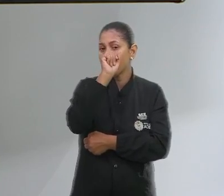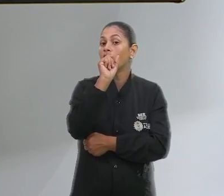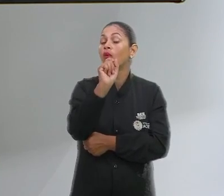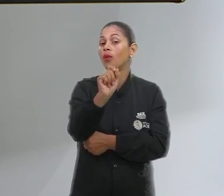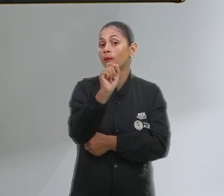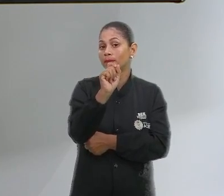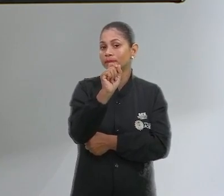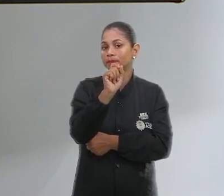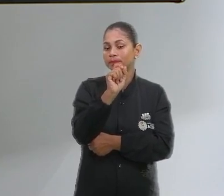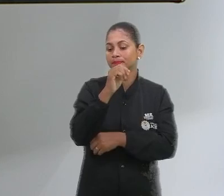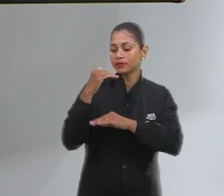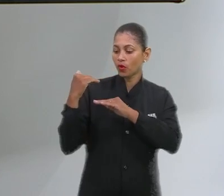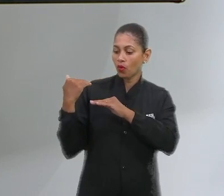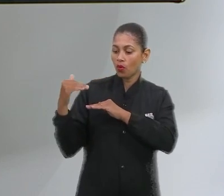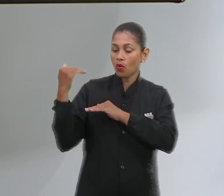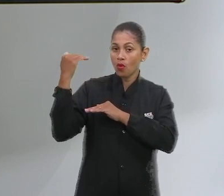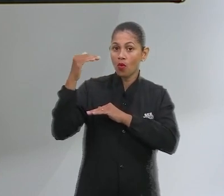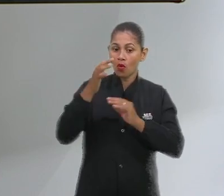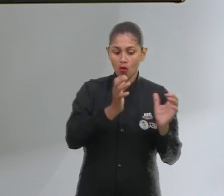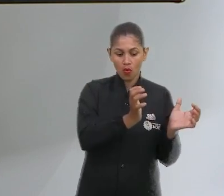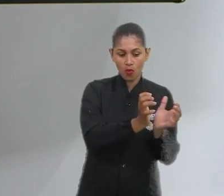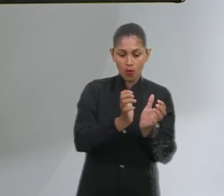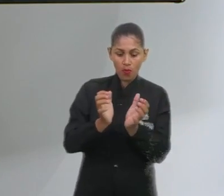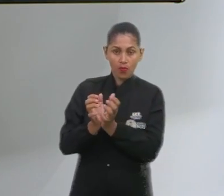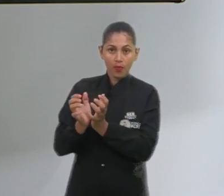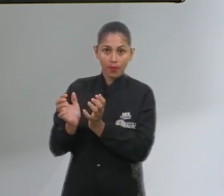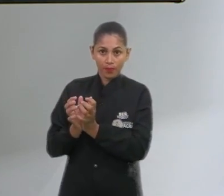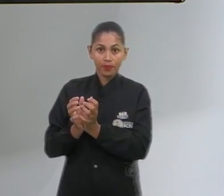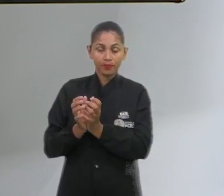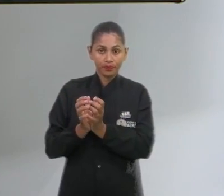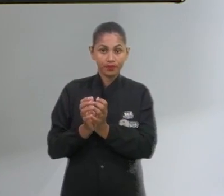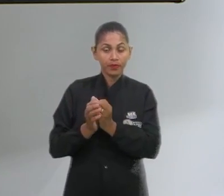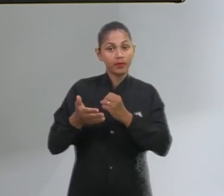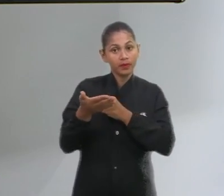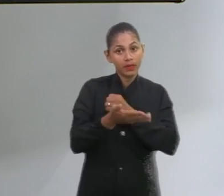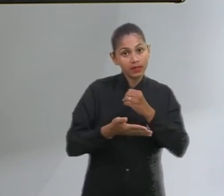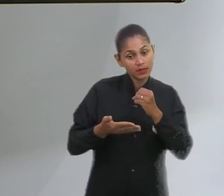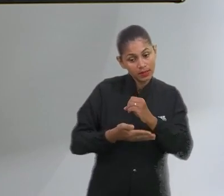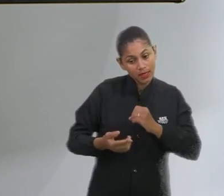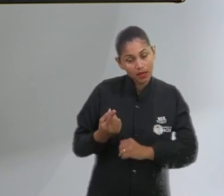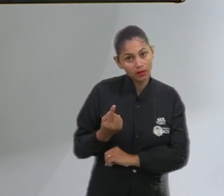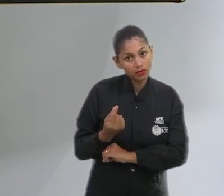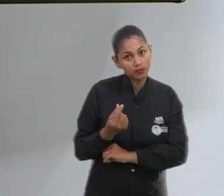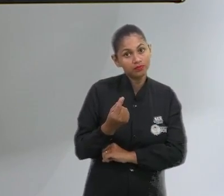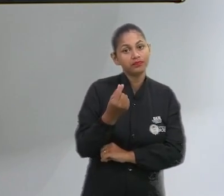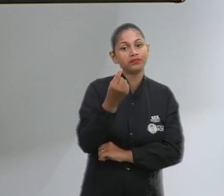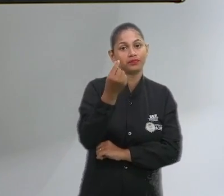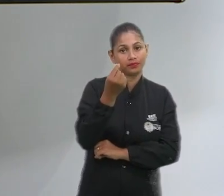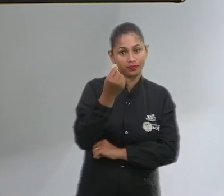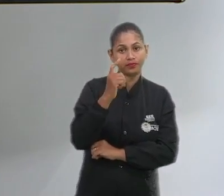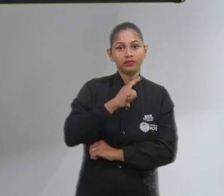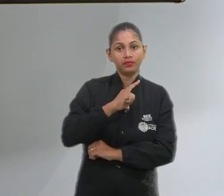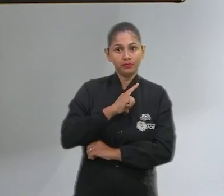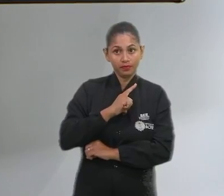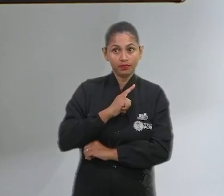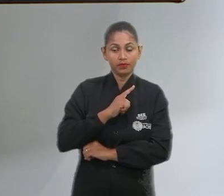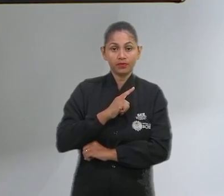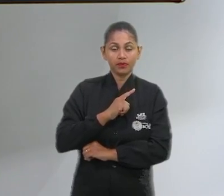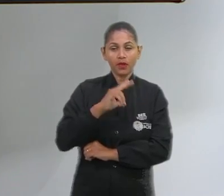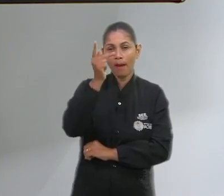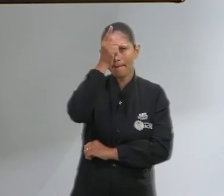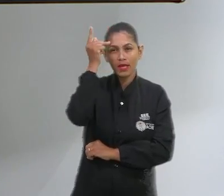são determinadas em consonância com o poder aquisitivo das pessoas. Uma pessoa que